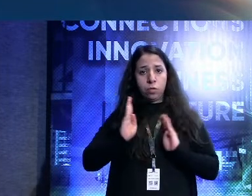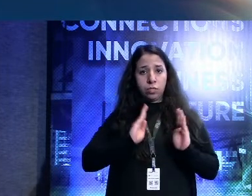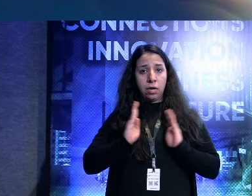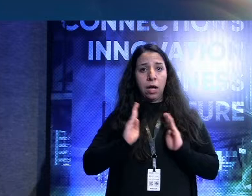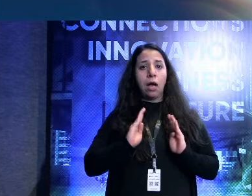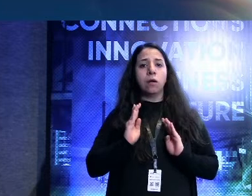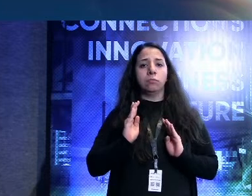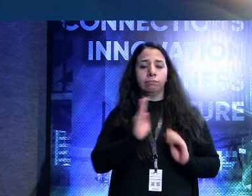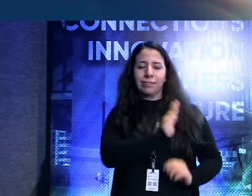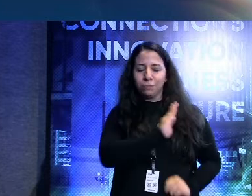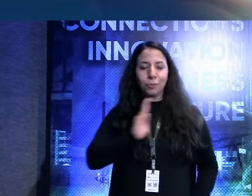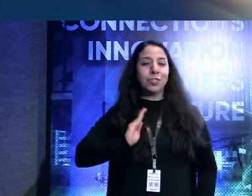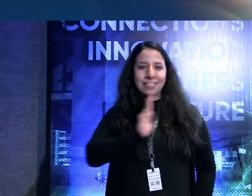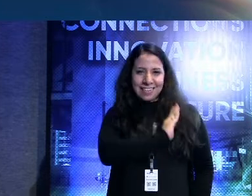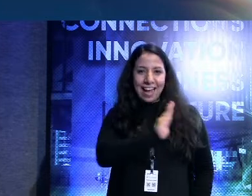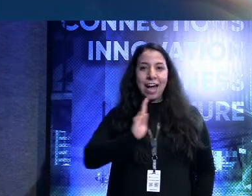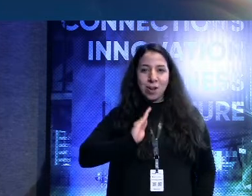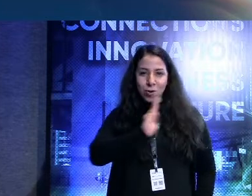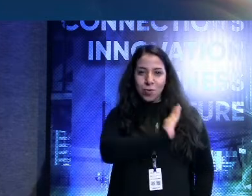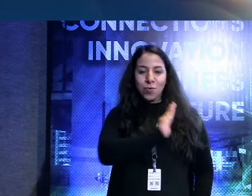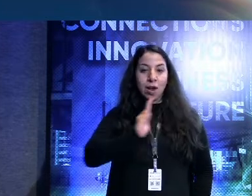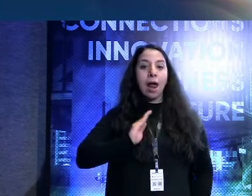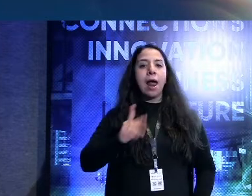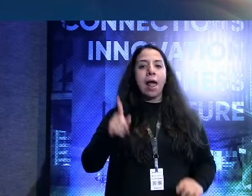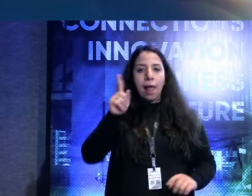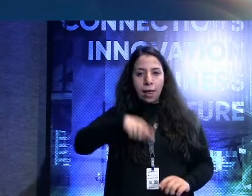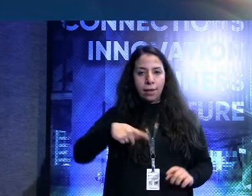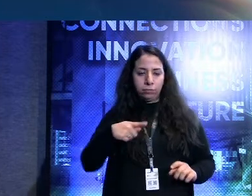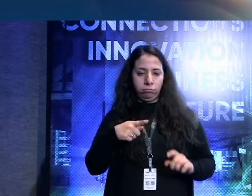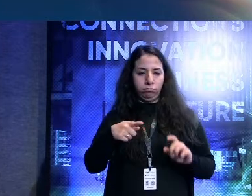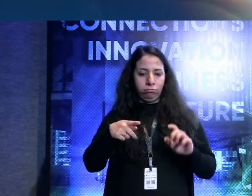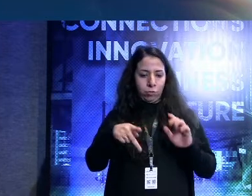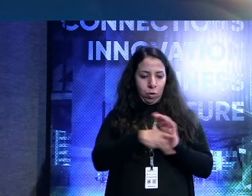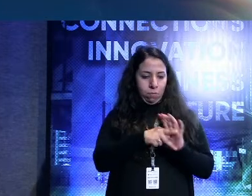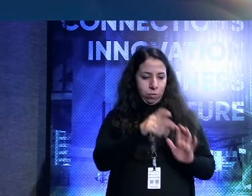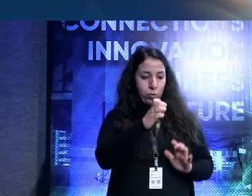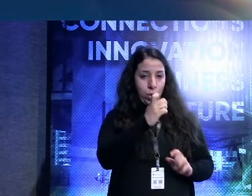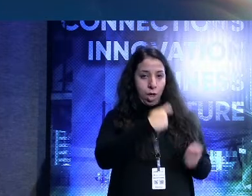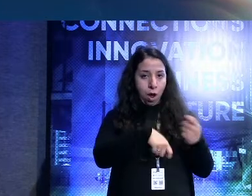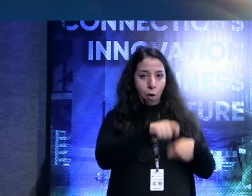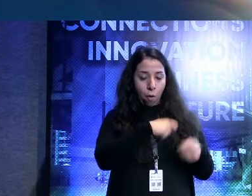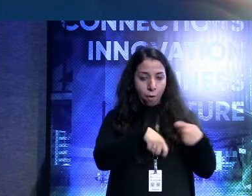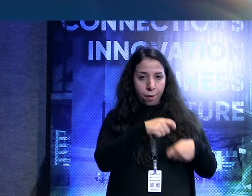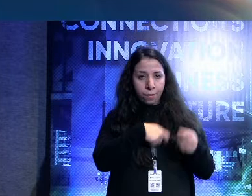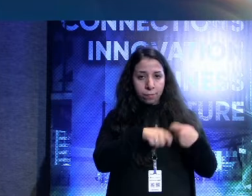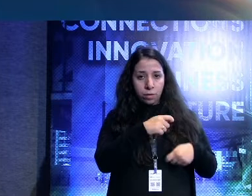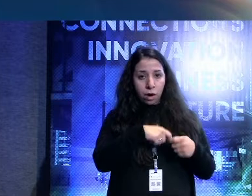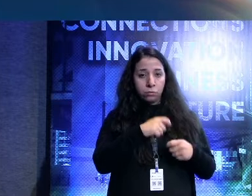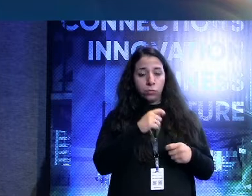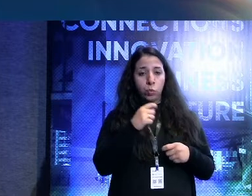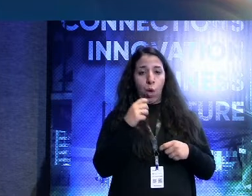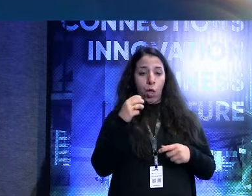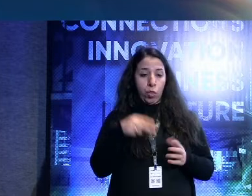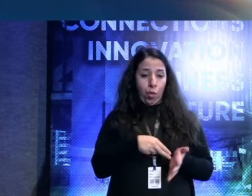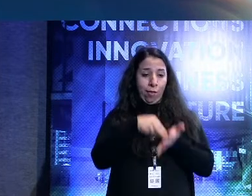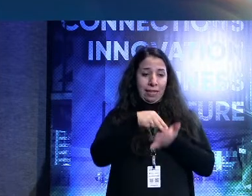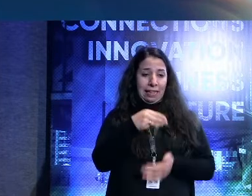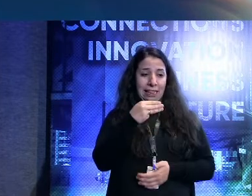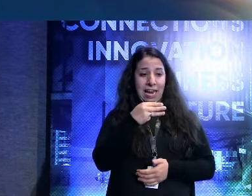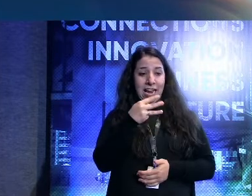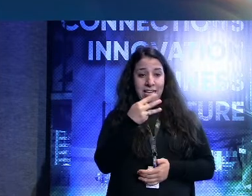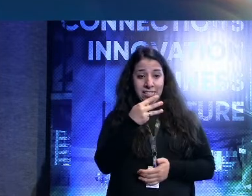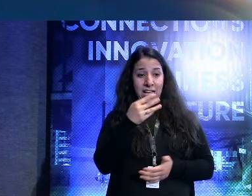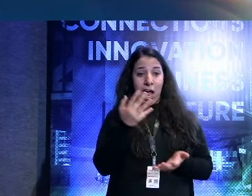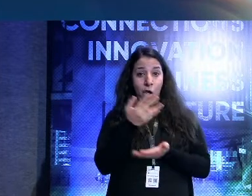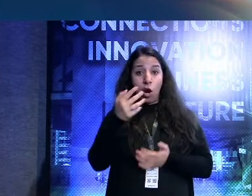conversão do e-commerce está no aplicativo de Obot, então a gente pulou ali também de uma nota 3, mais ou menos, na Play Store, para chegar em